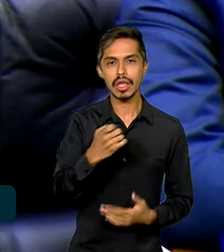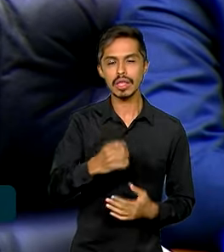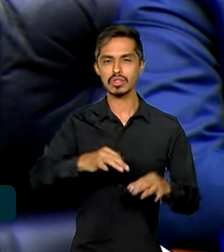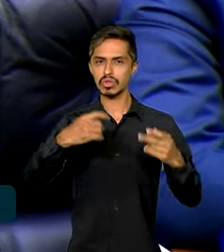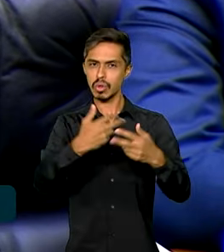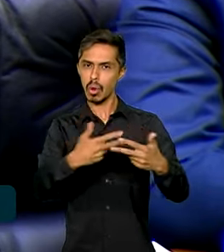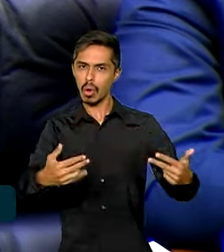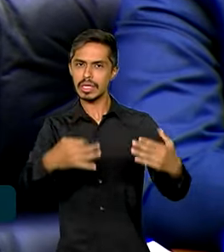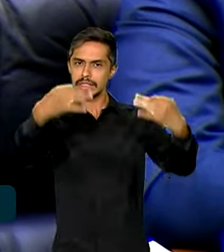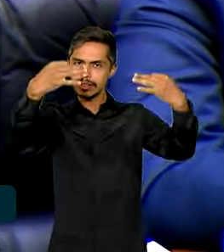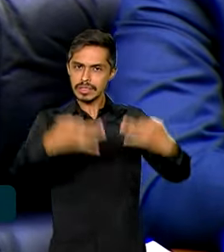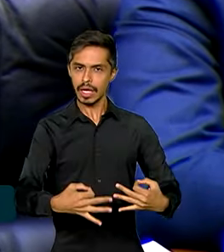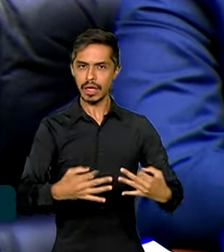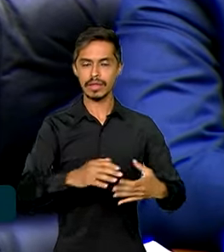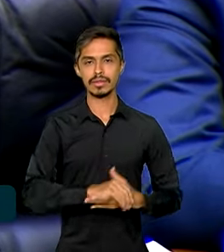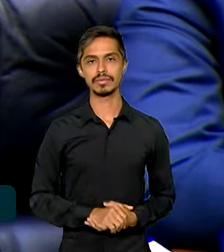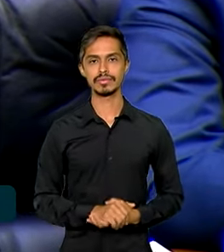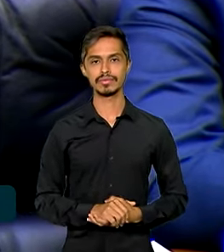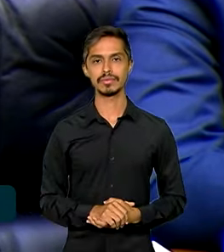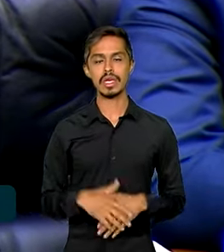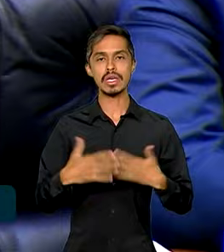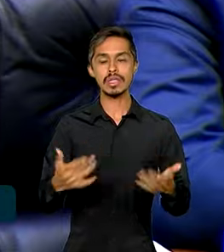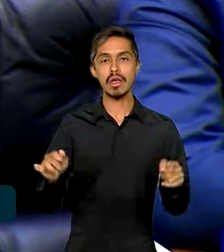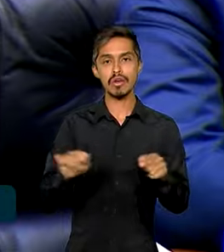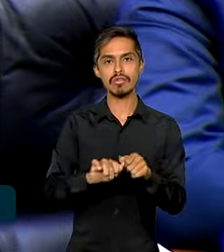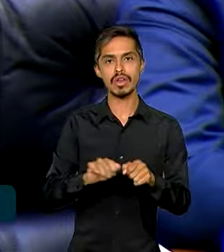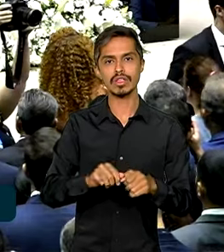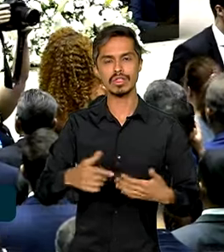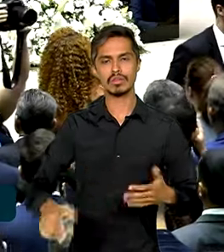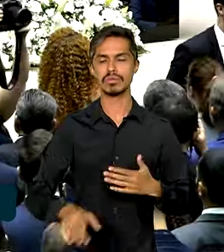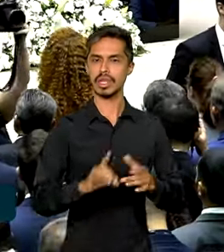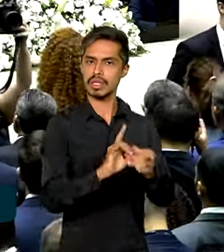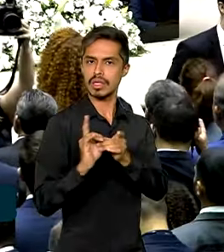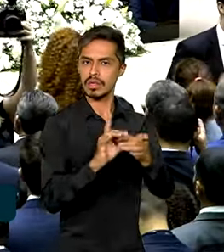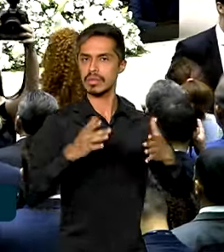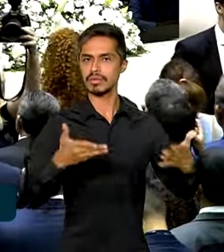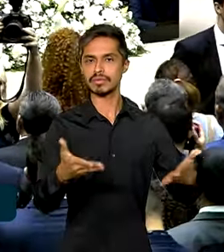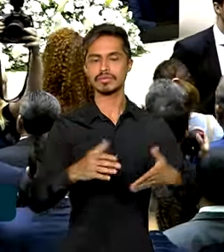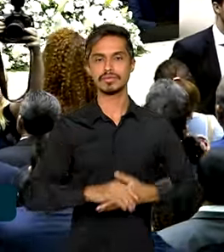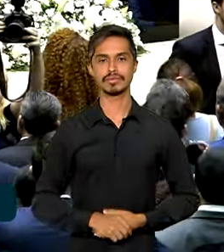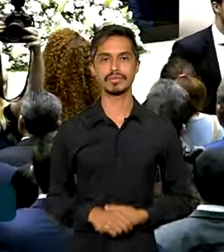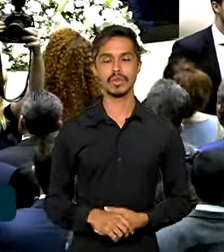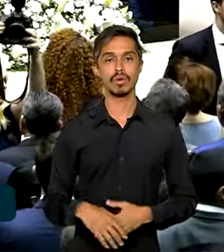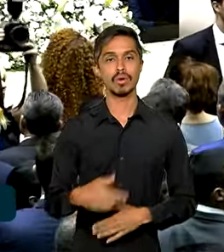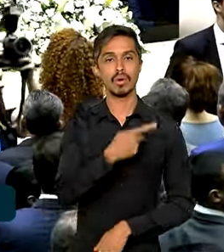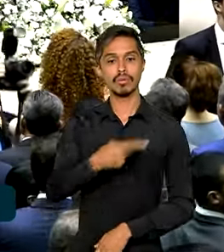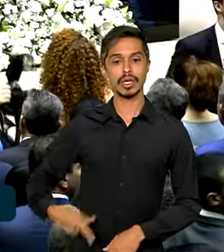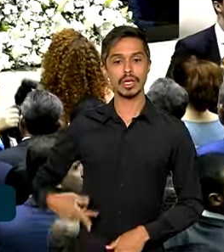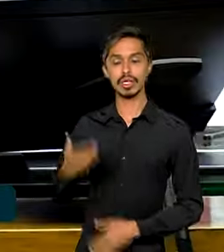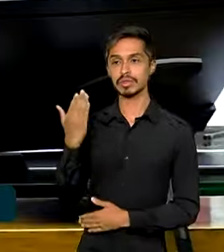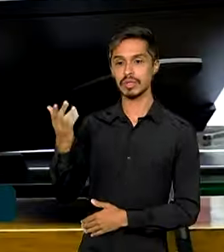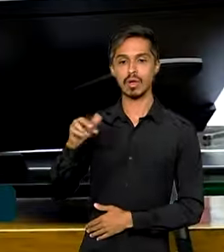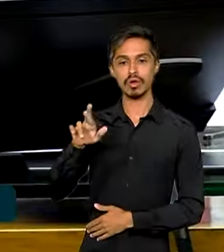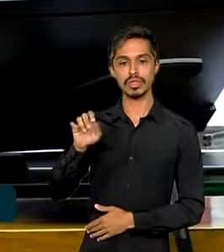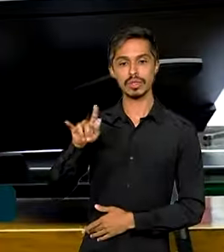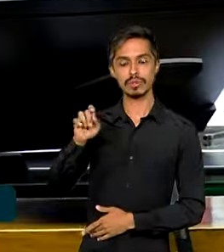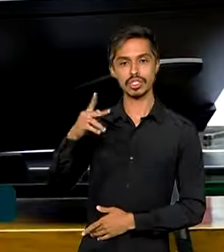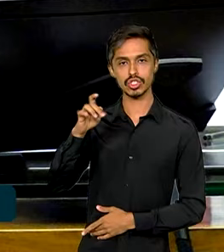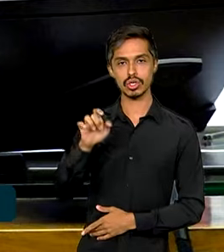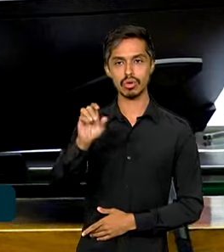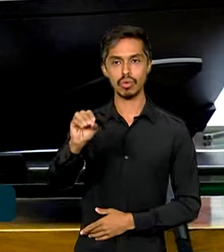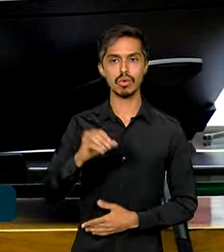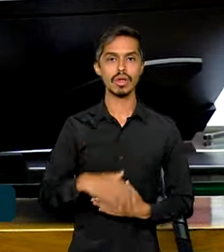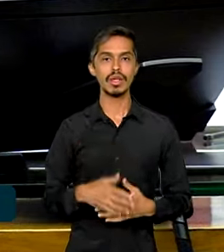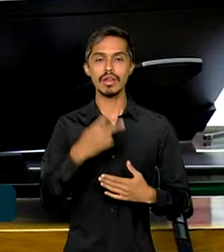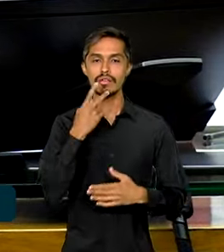necessário para o exercício da própria democracia o presidente do congresso nacional Senador Rodrigo Pacheco